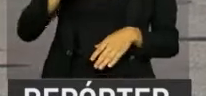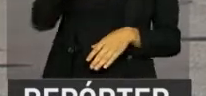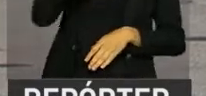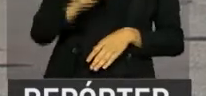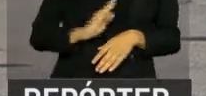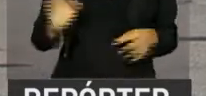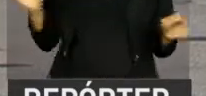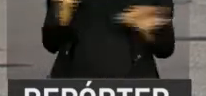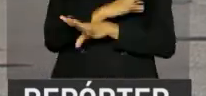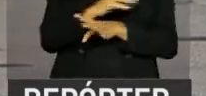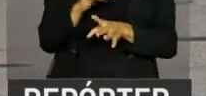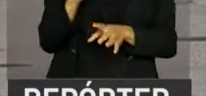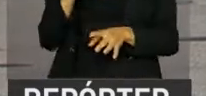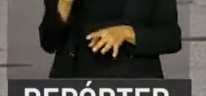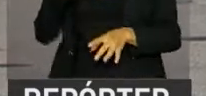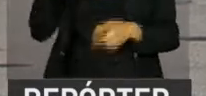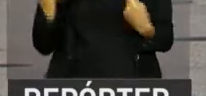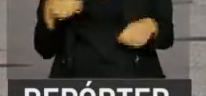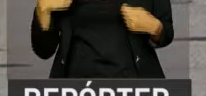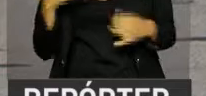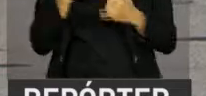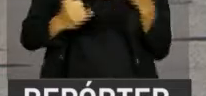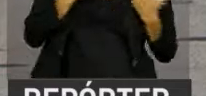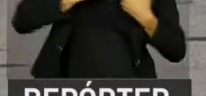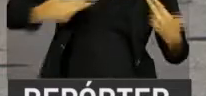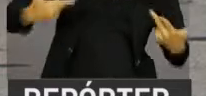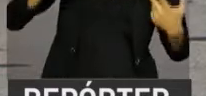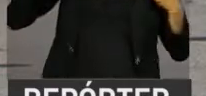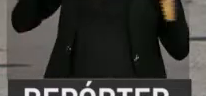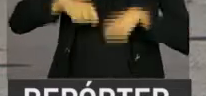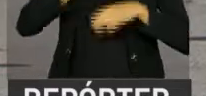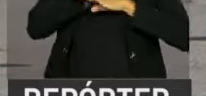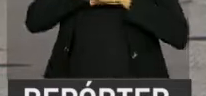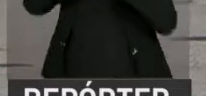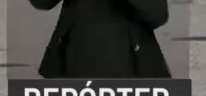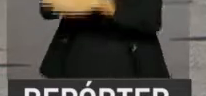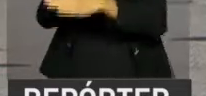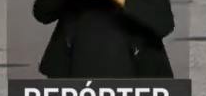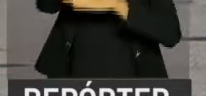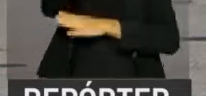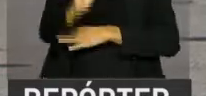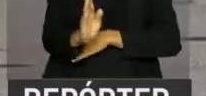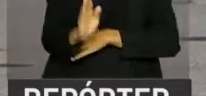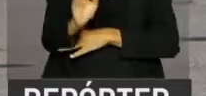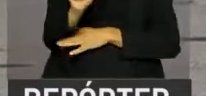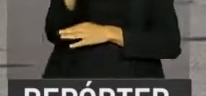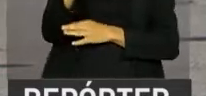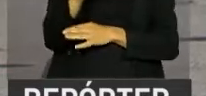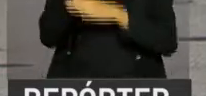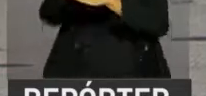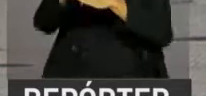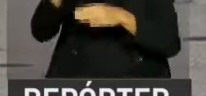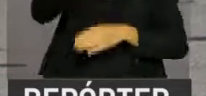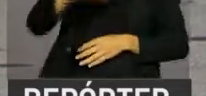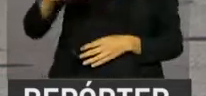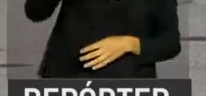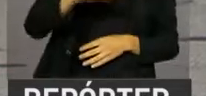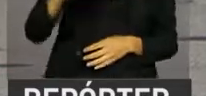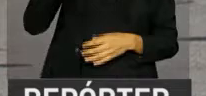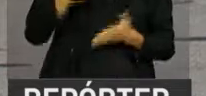no que for possível e afirma ainda que inclusive já acionou o ministro da defesa do brasil para prestar qualquer